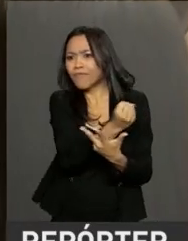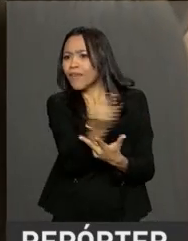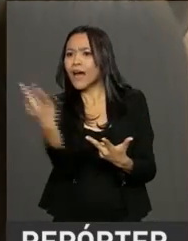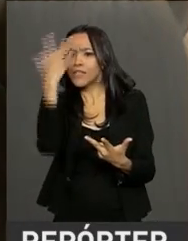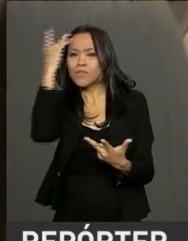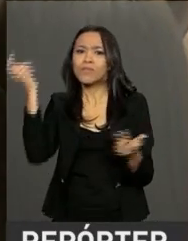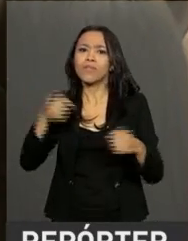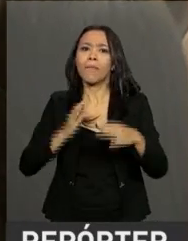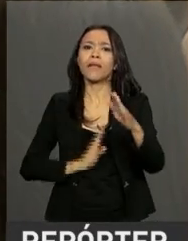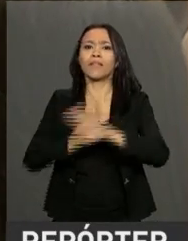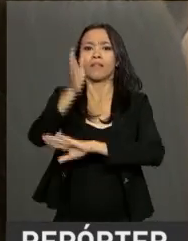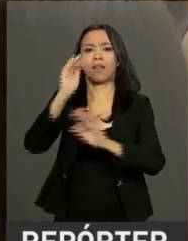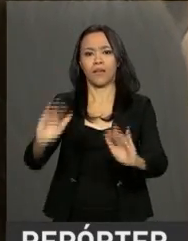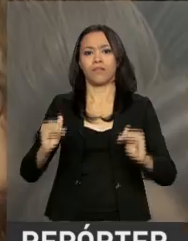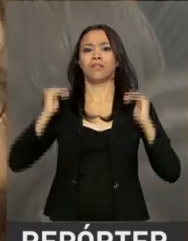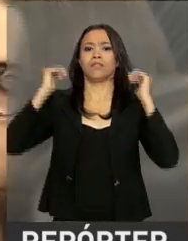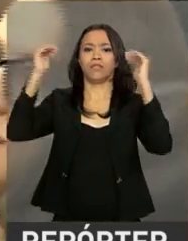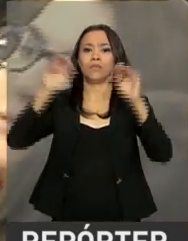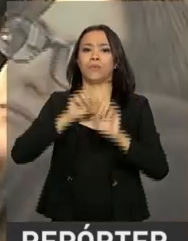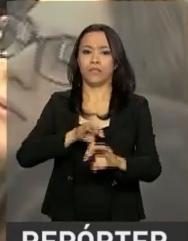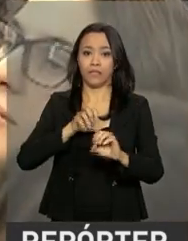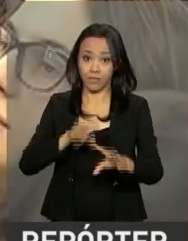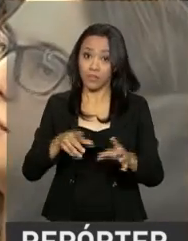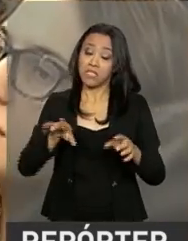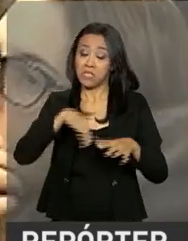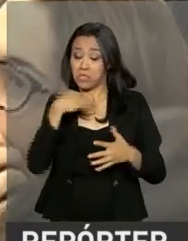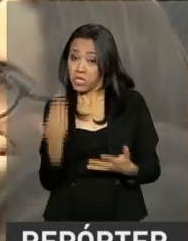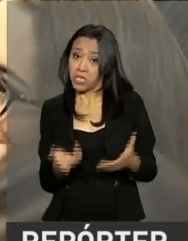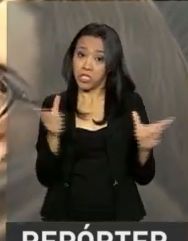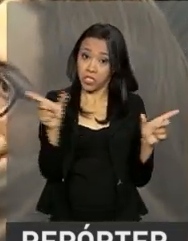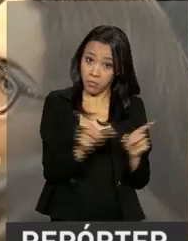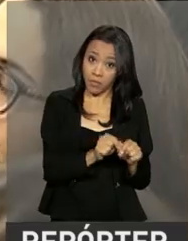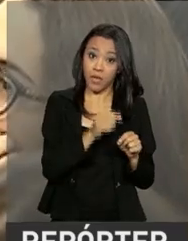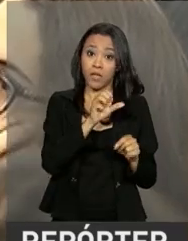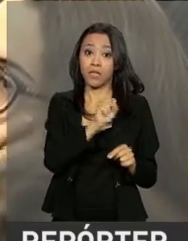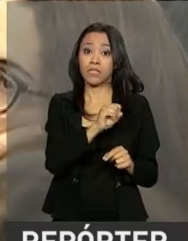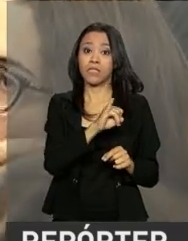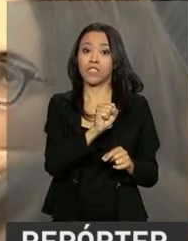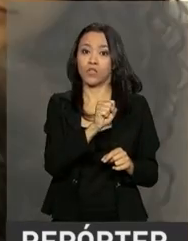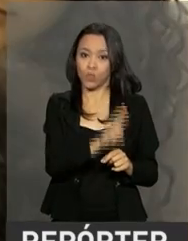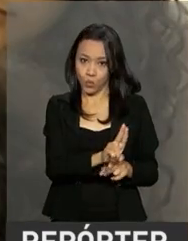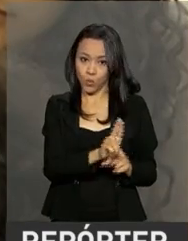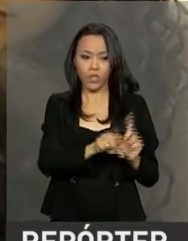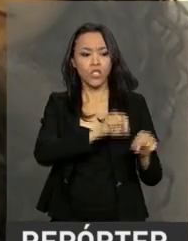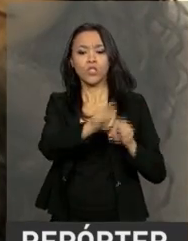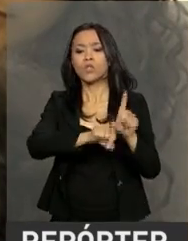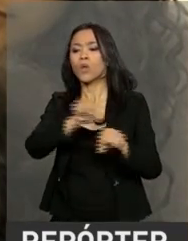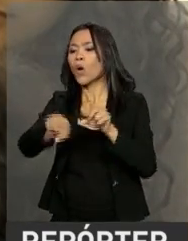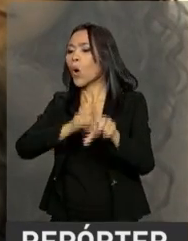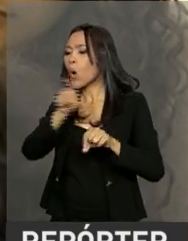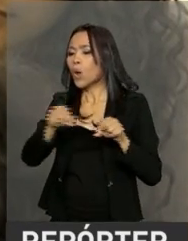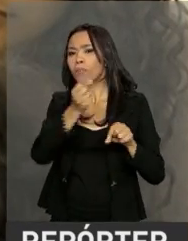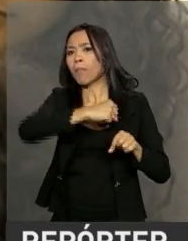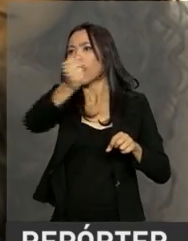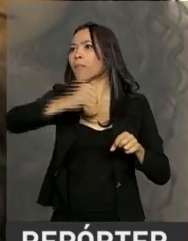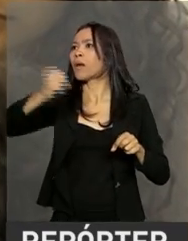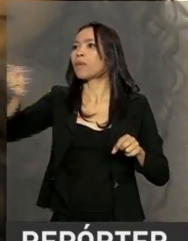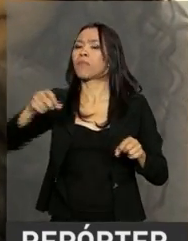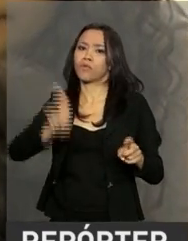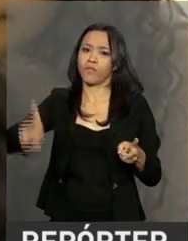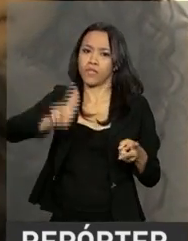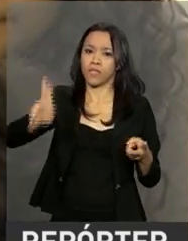educação superior seja por meio do sistema de seleção unificada cisu que selecione estudantes para instituições